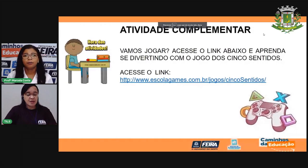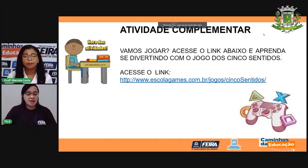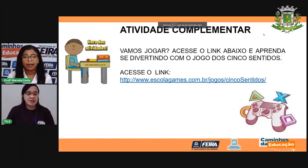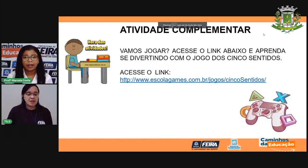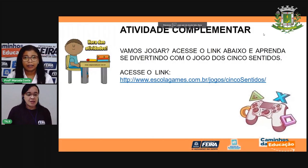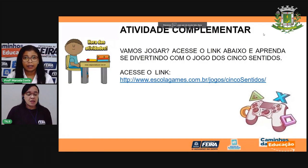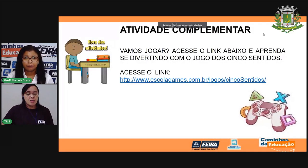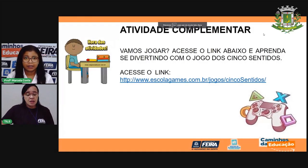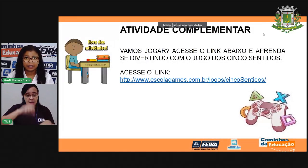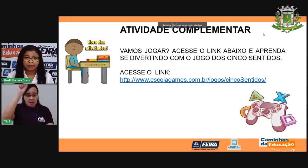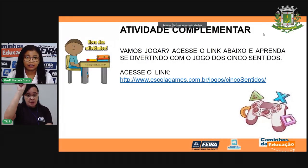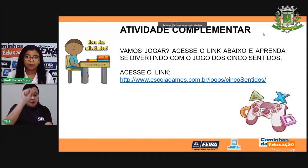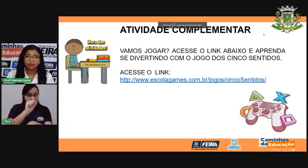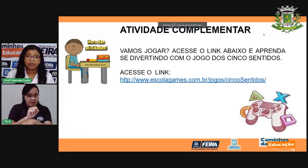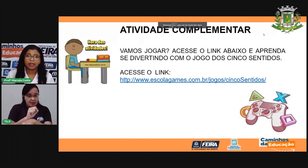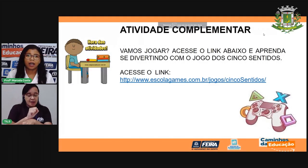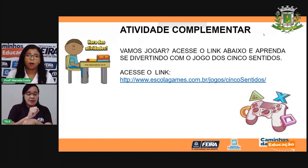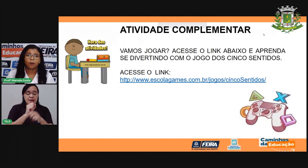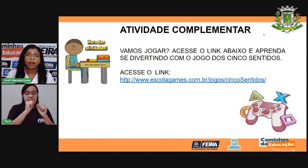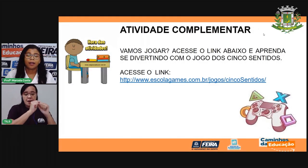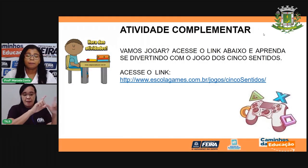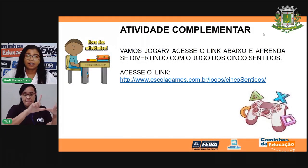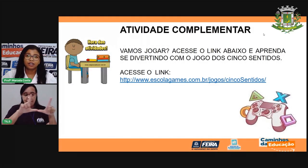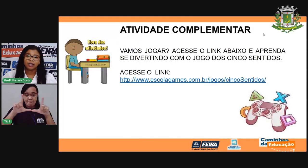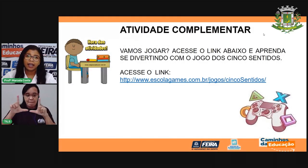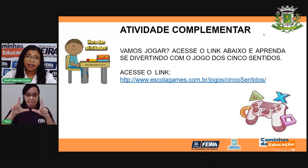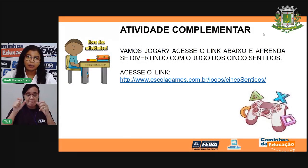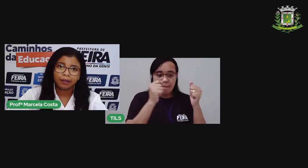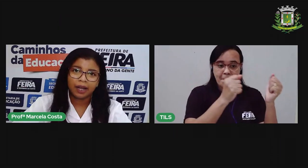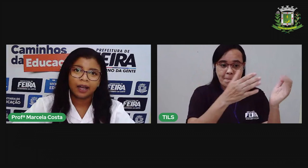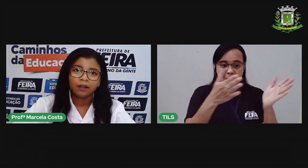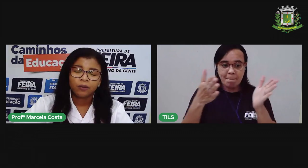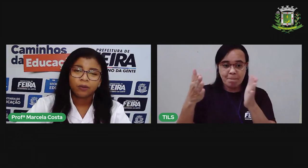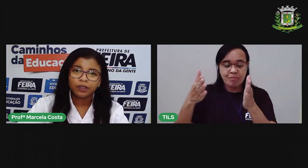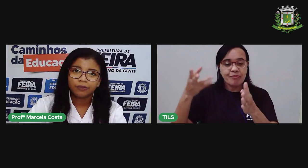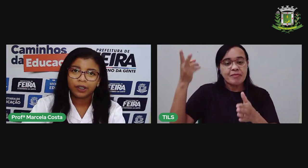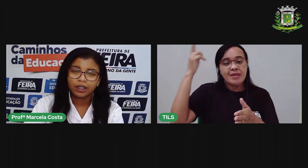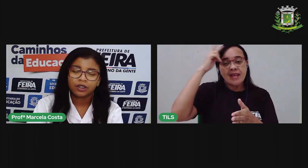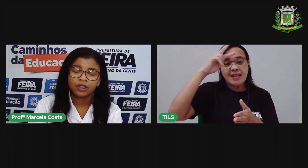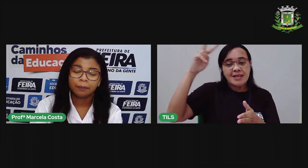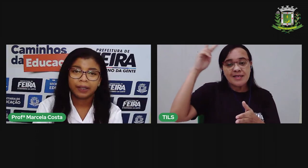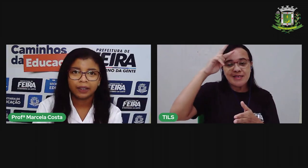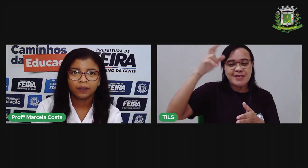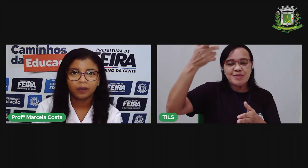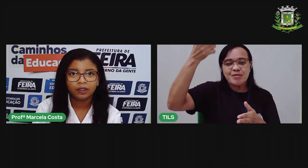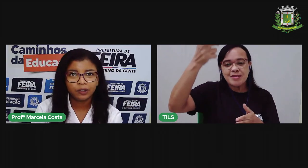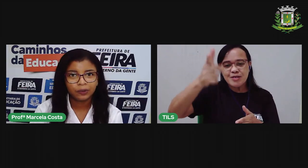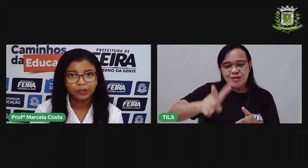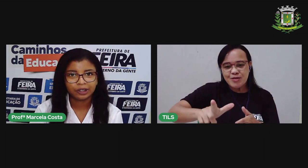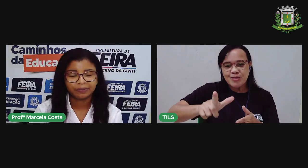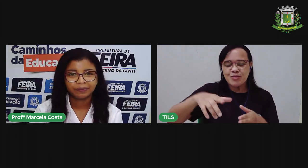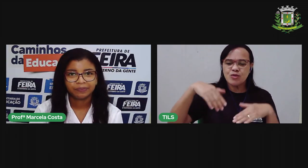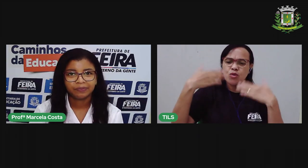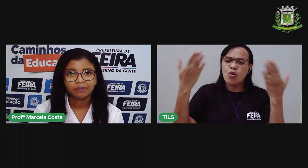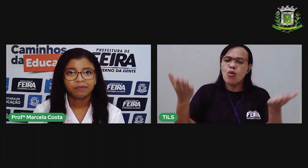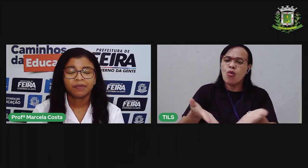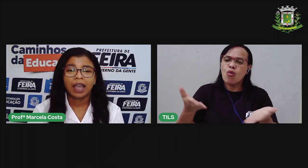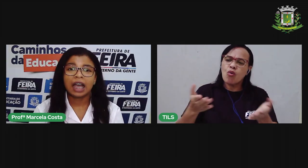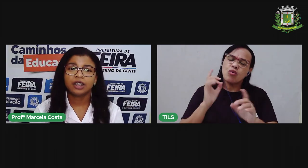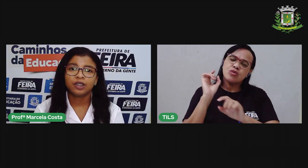eu vou parar aqui a apresentação da nossa aula, para a gente relembrar o que foi que a gente aprendeu na aula de hoje.